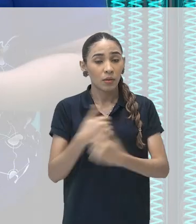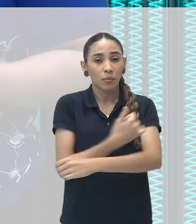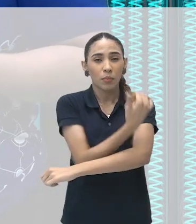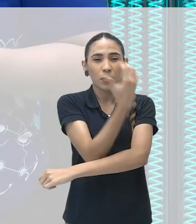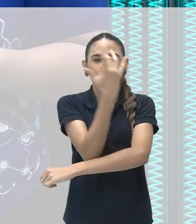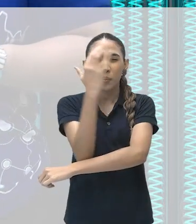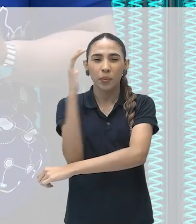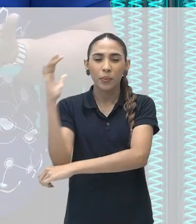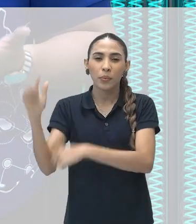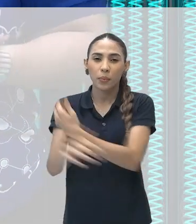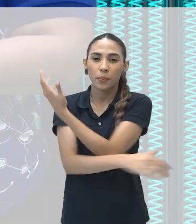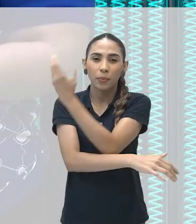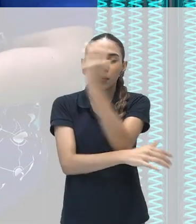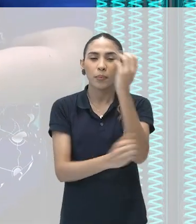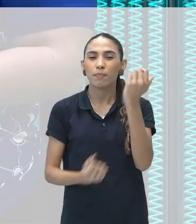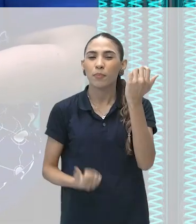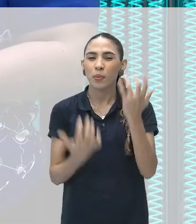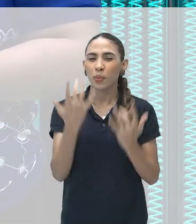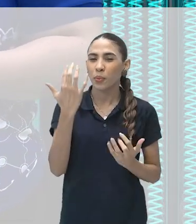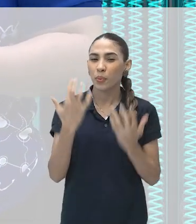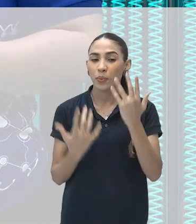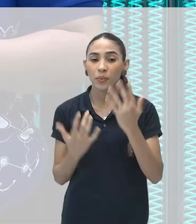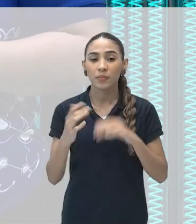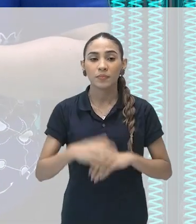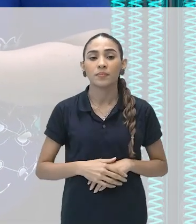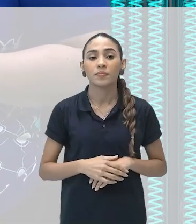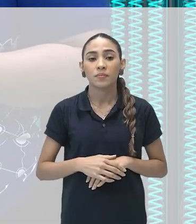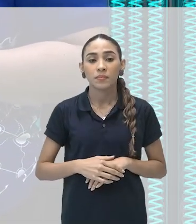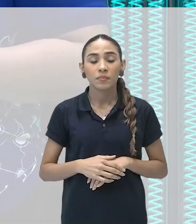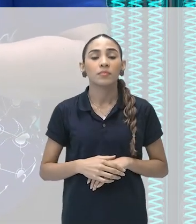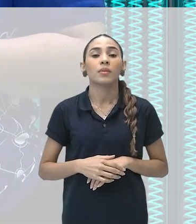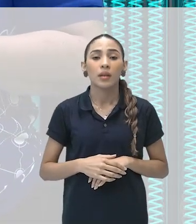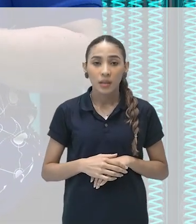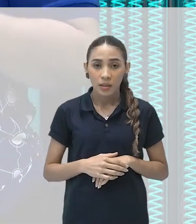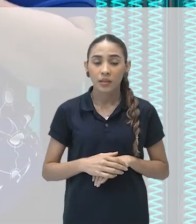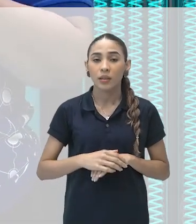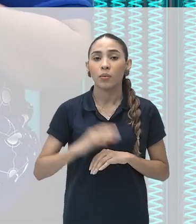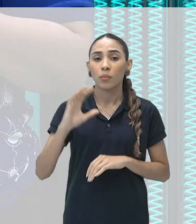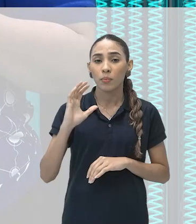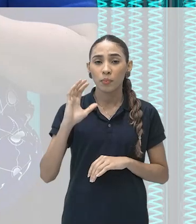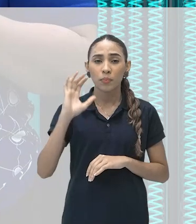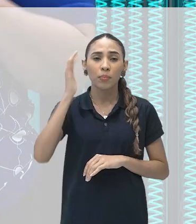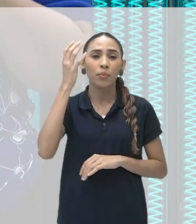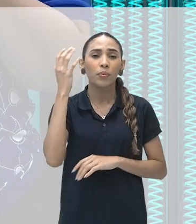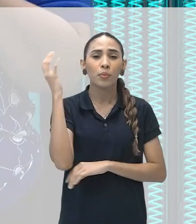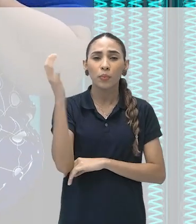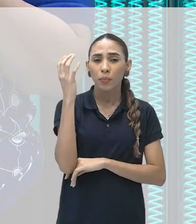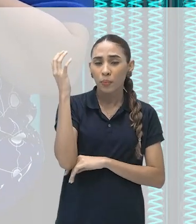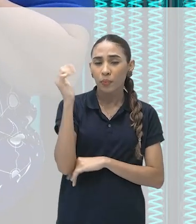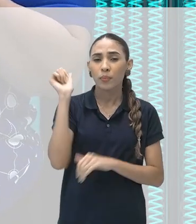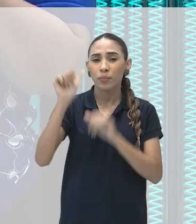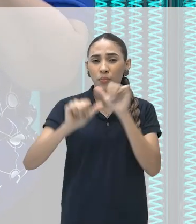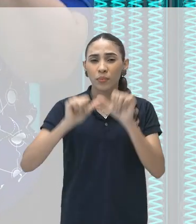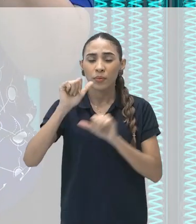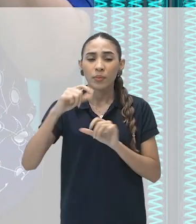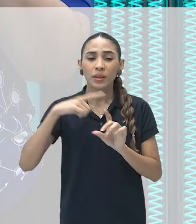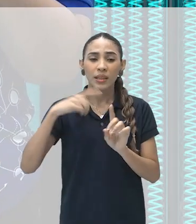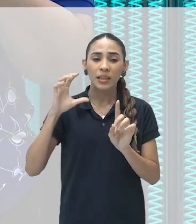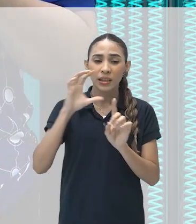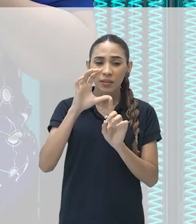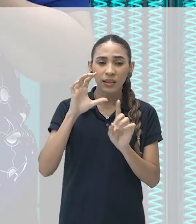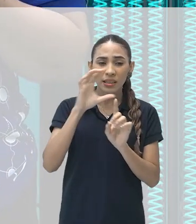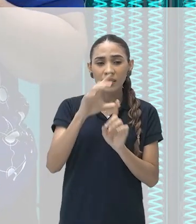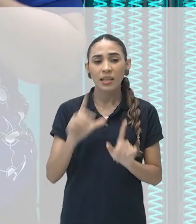em chamas. E aí o texto diz o seguinte: os recentes acontecimentos climáticos têm mostrado